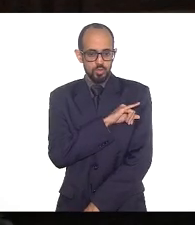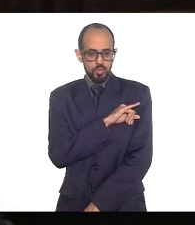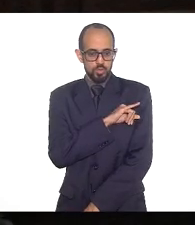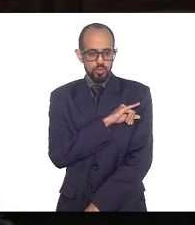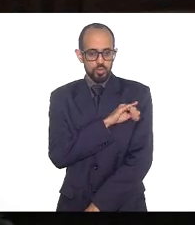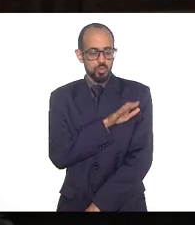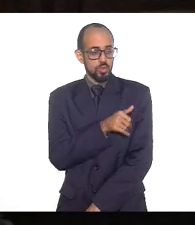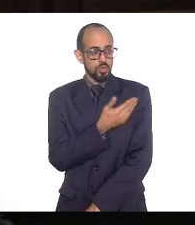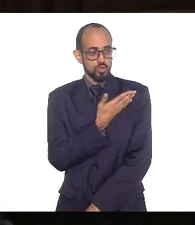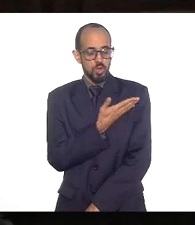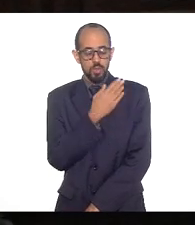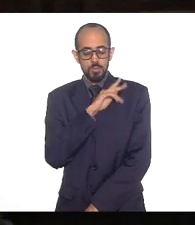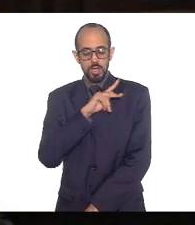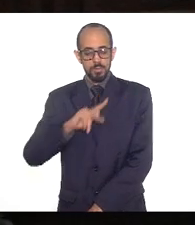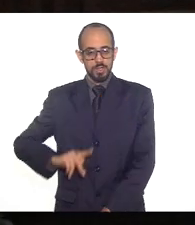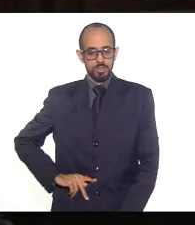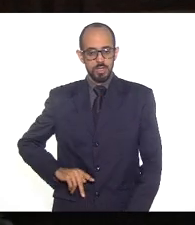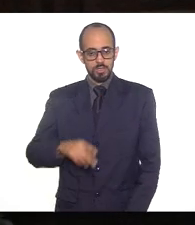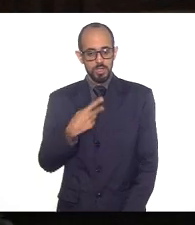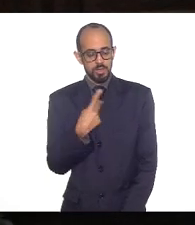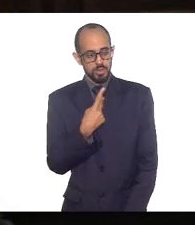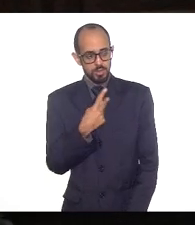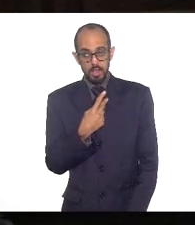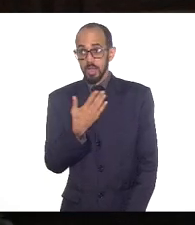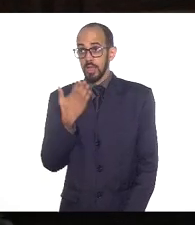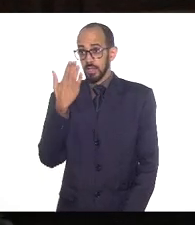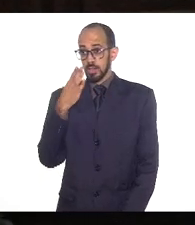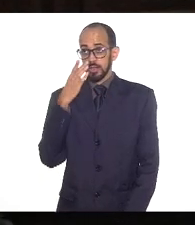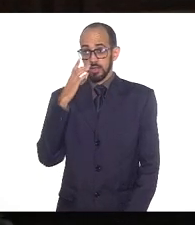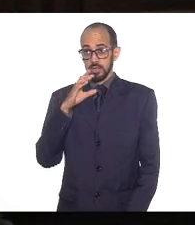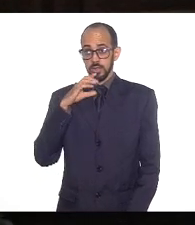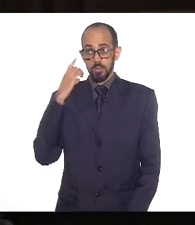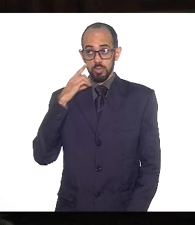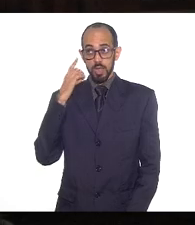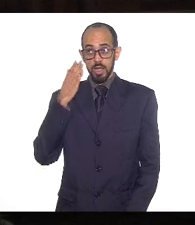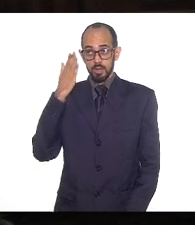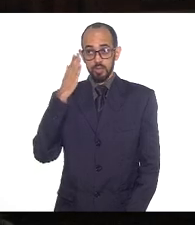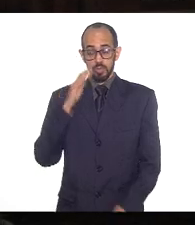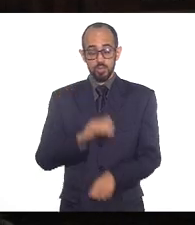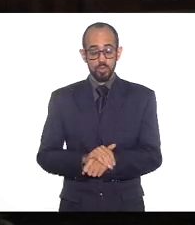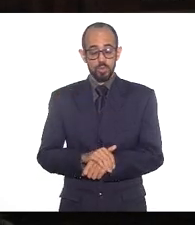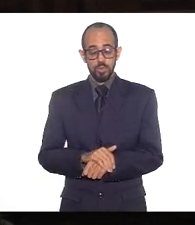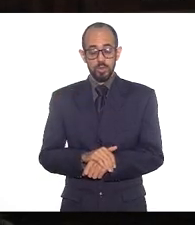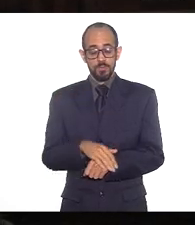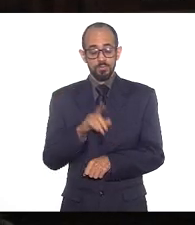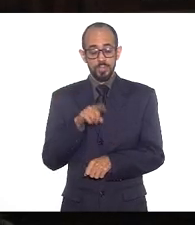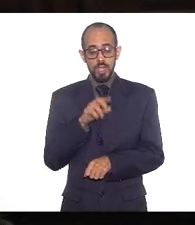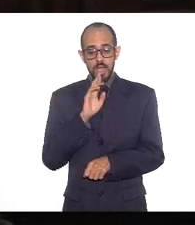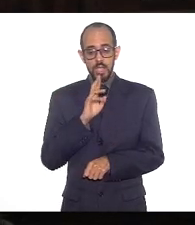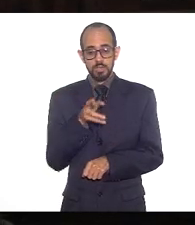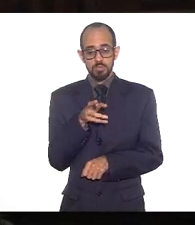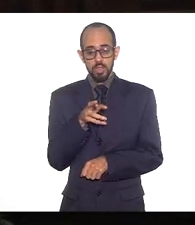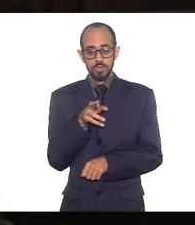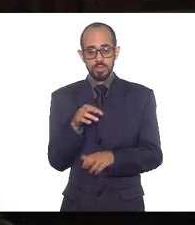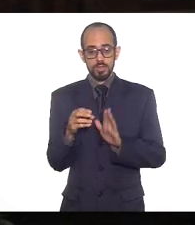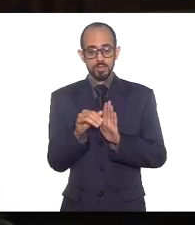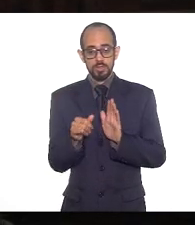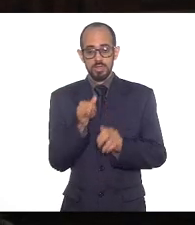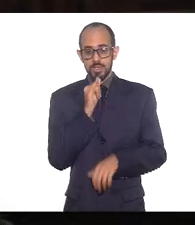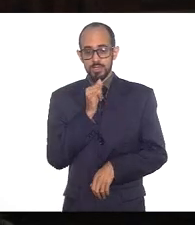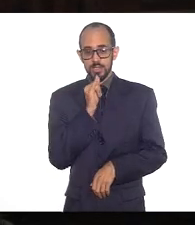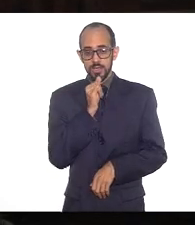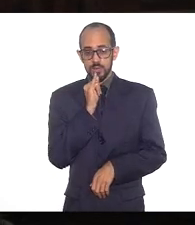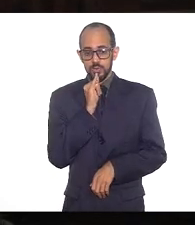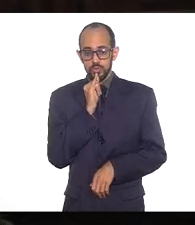da Assembleia Legislativa Chico Machado e dá respostas e exemplos não só para o Rio de Janeiro